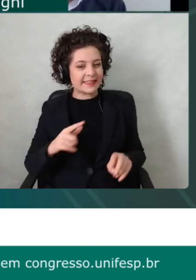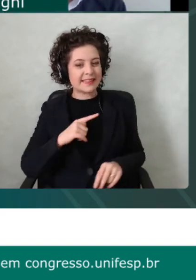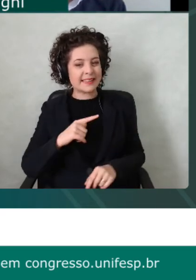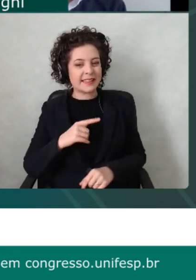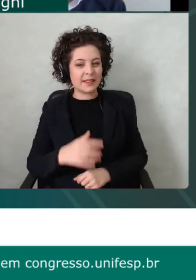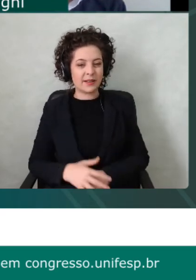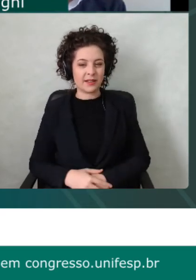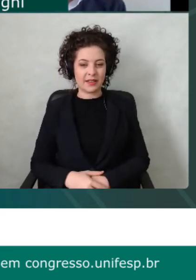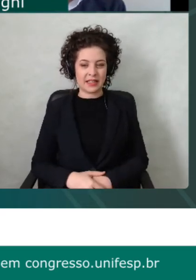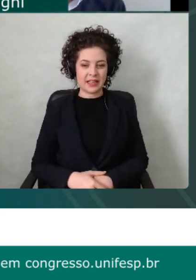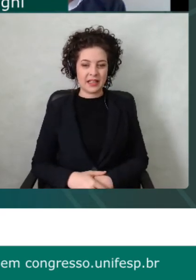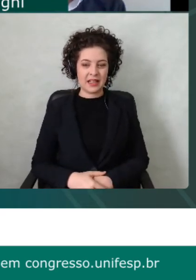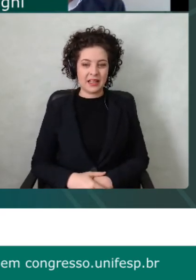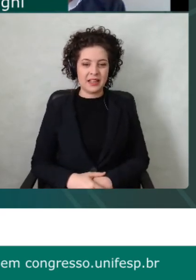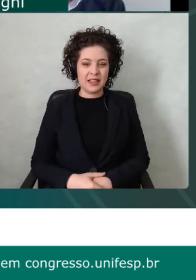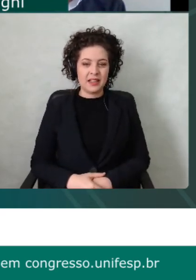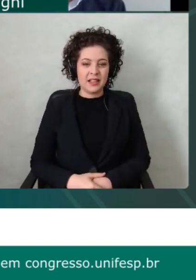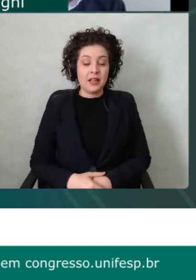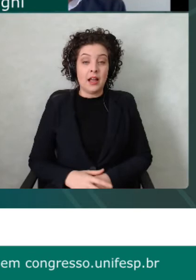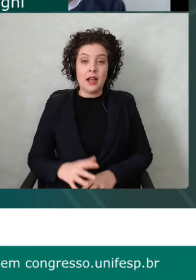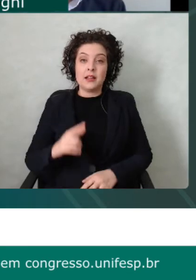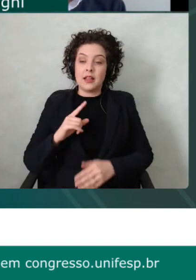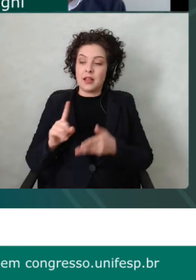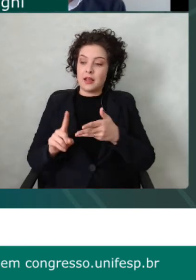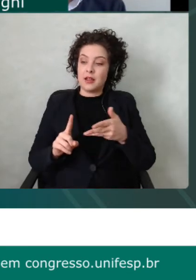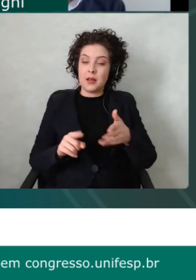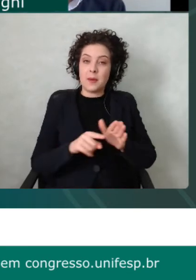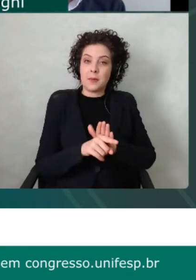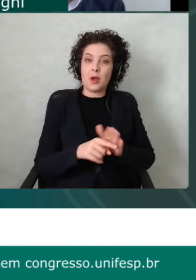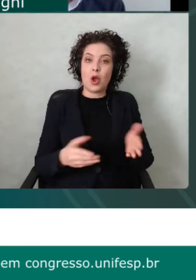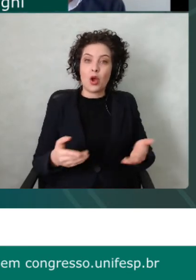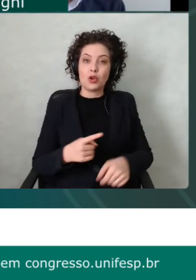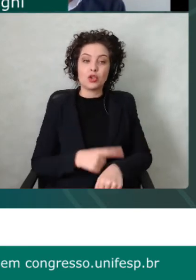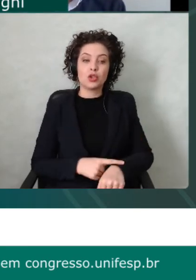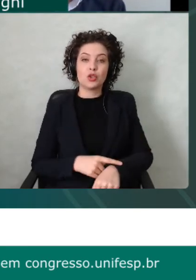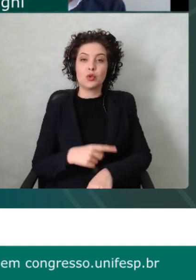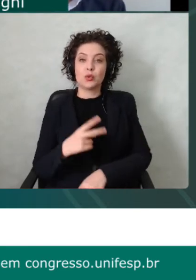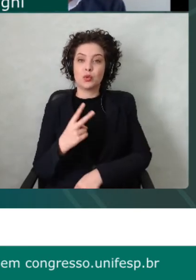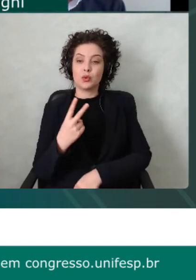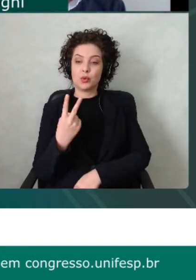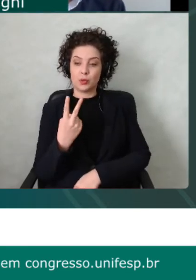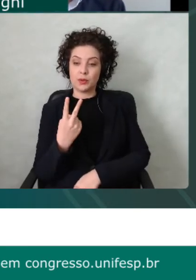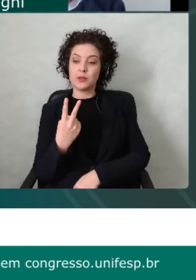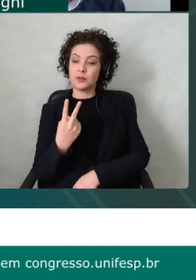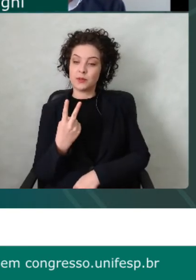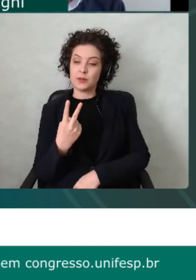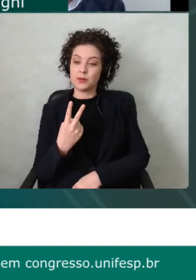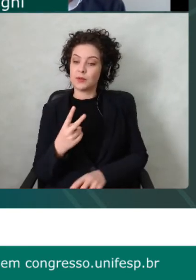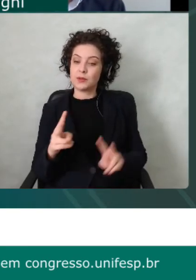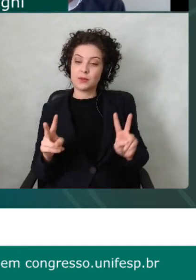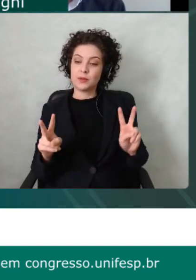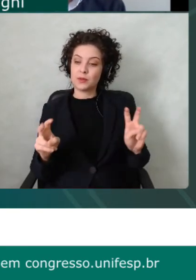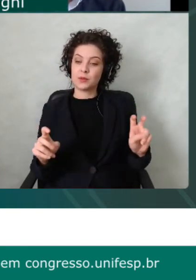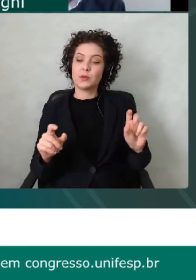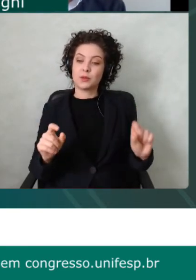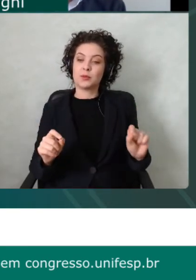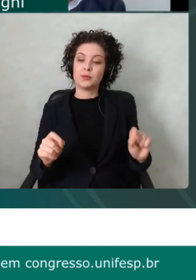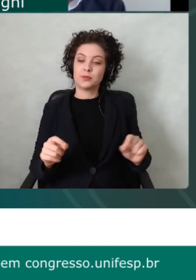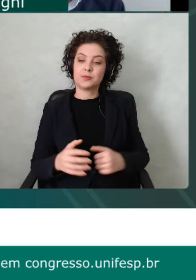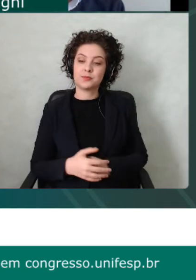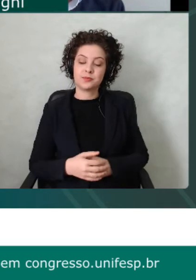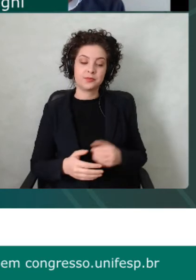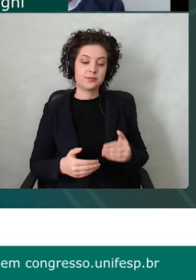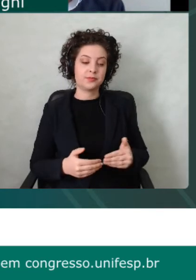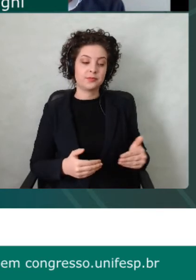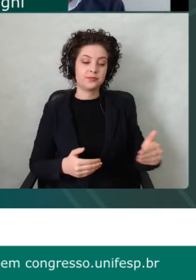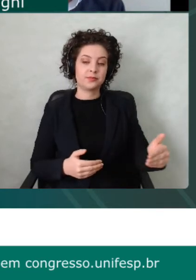um pouquinho, lembrando que tem uma mesa de pesquisa hoje às 2 horas, nós vamos falar aí um pouco do que vem aí, combate de